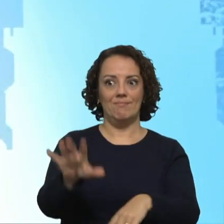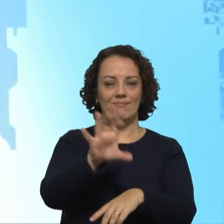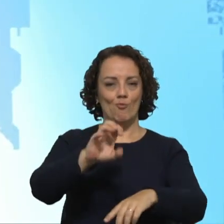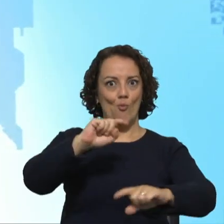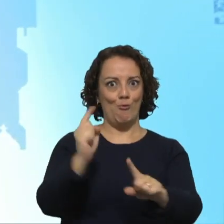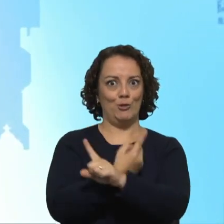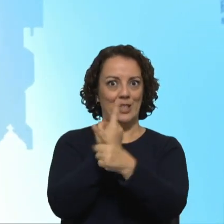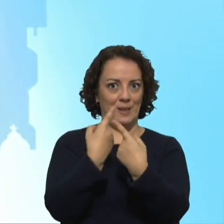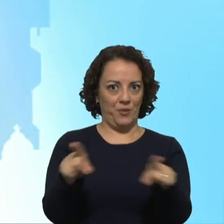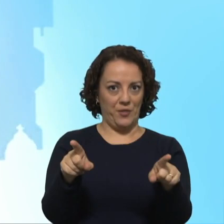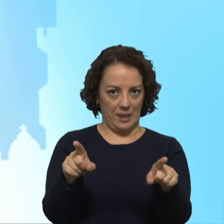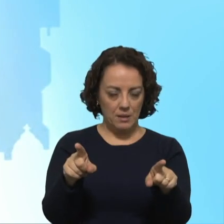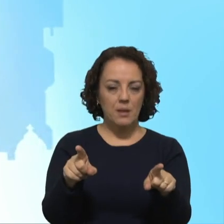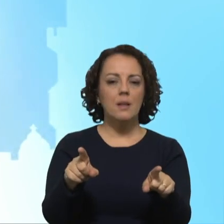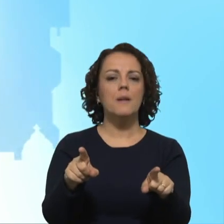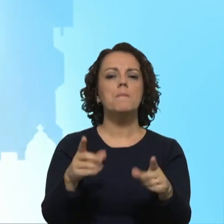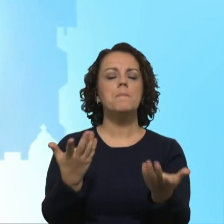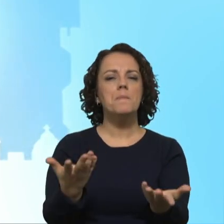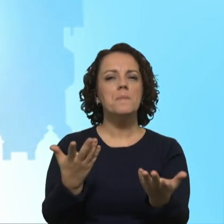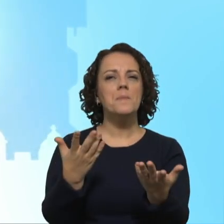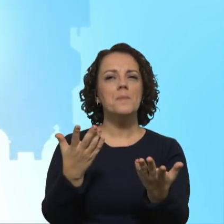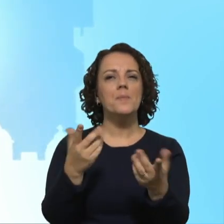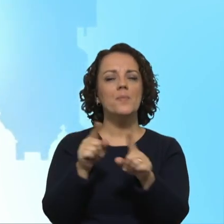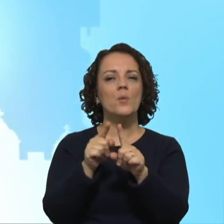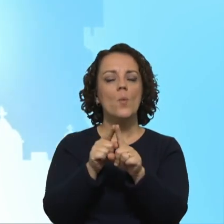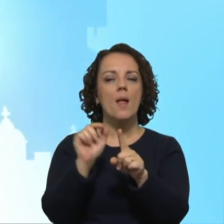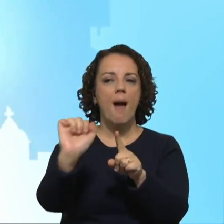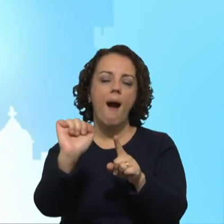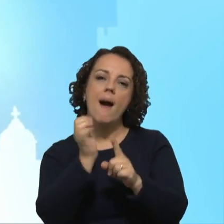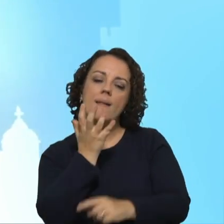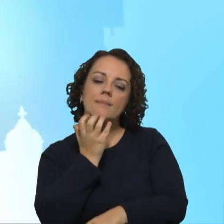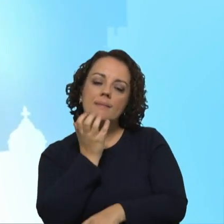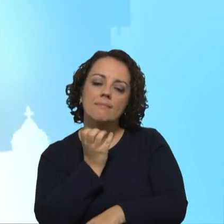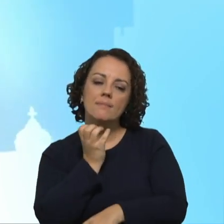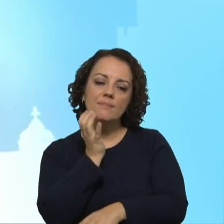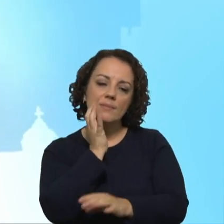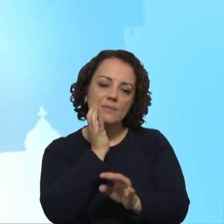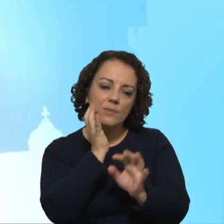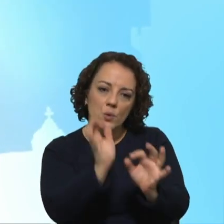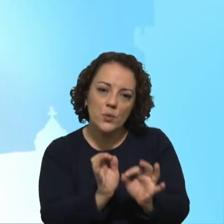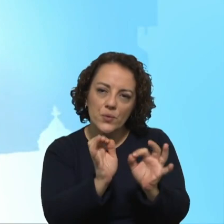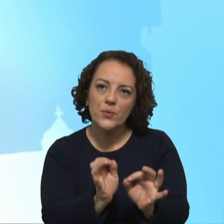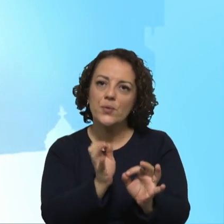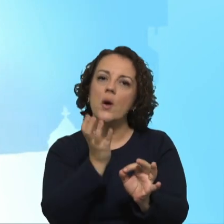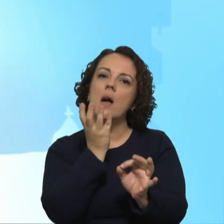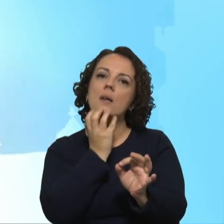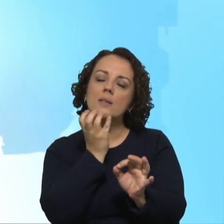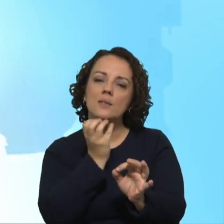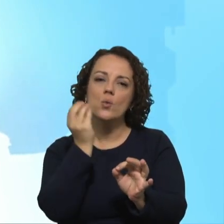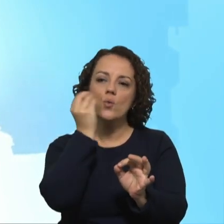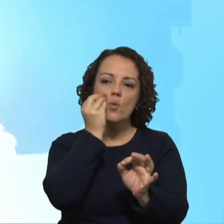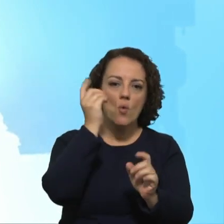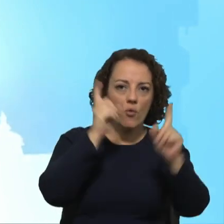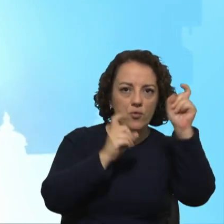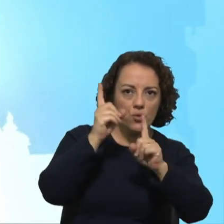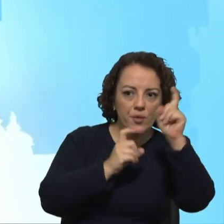daí também o cuidado especial nos enquadramentos, na forma de fotografar, na escolha